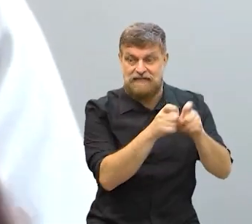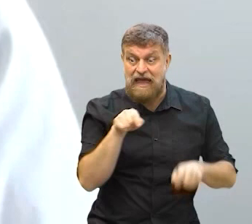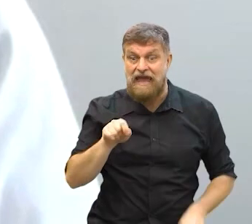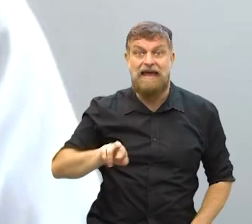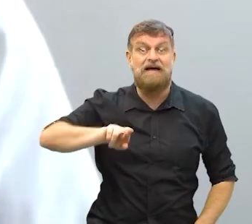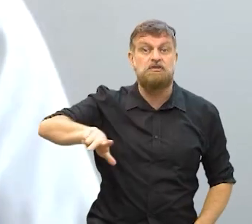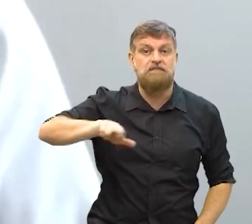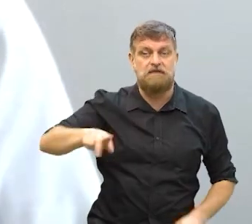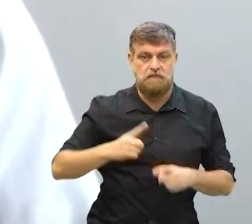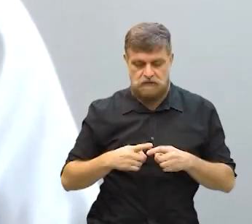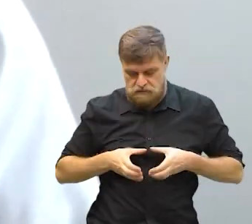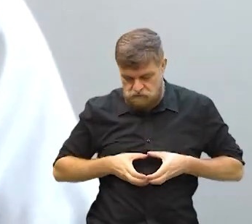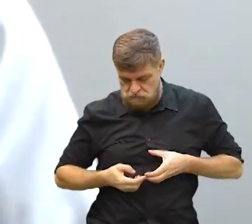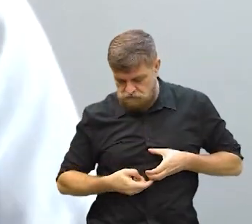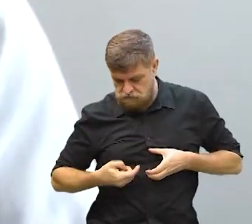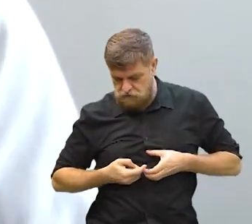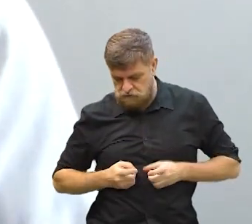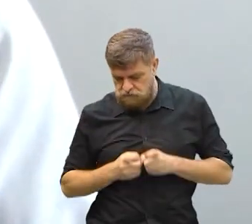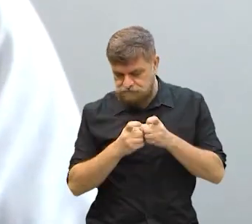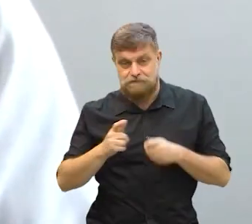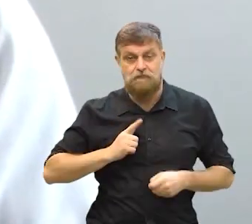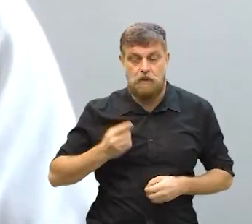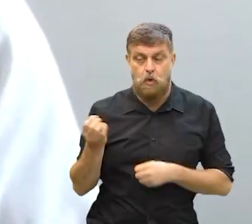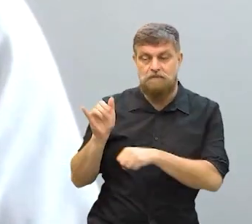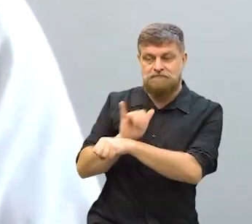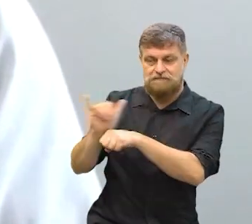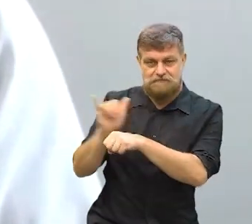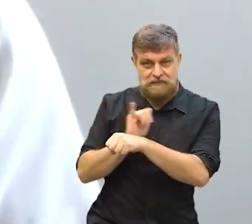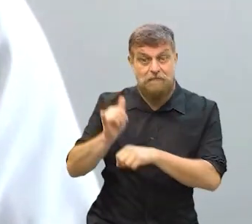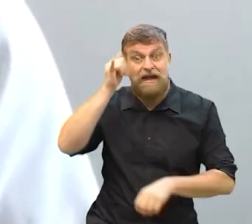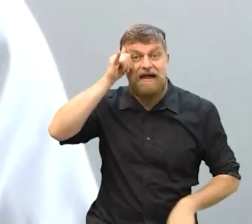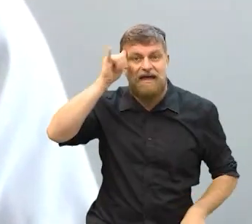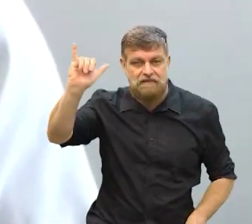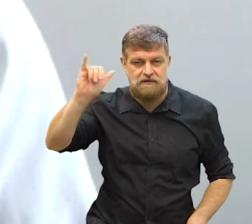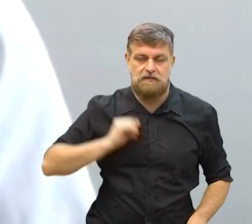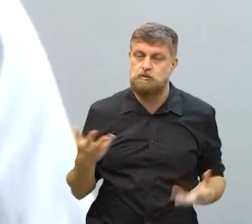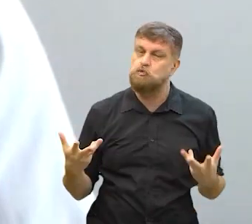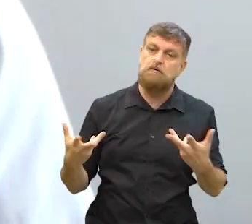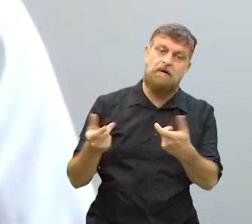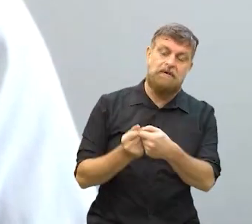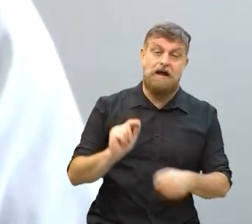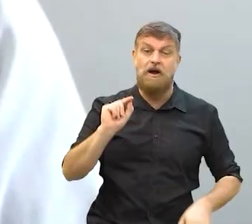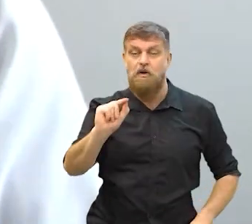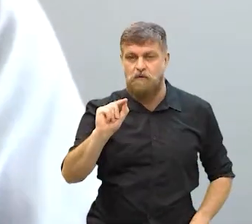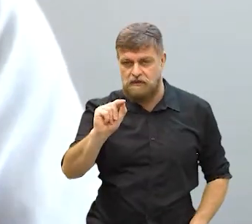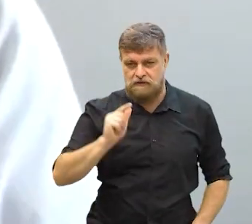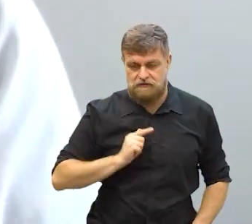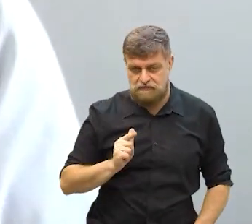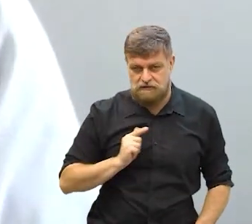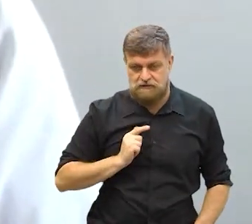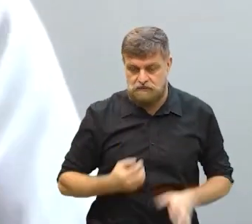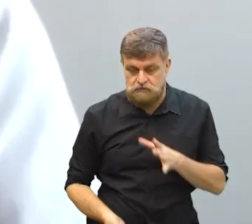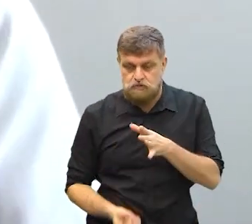porque no caso do câncer do colo do útero, nós temos uma ferramenta que evita o surgimento dessa doença. Isso é fantástico. E